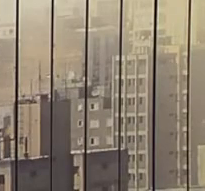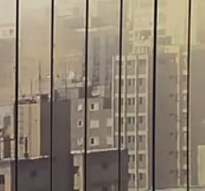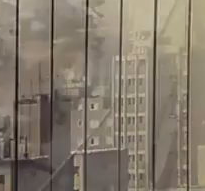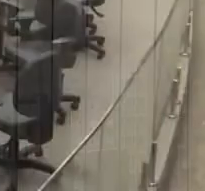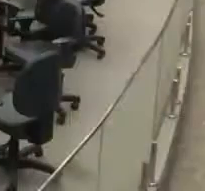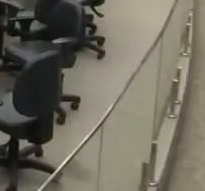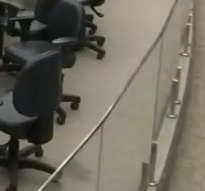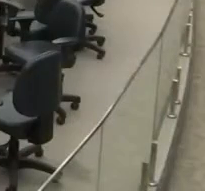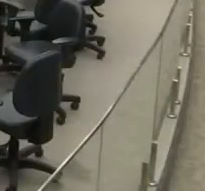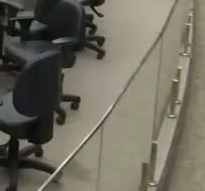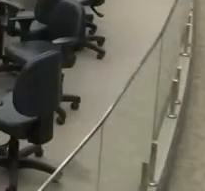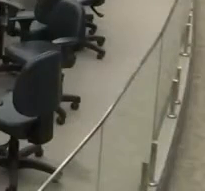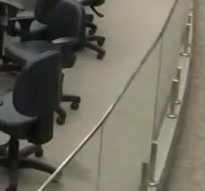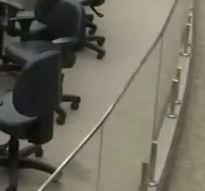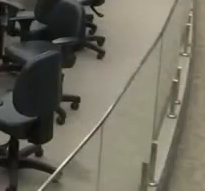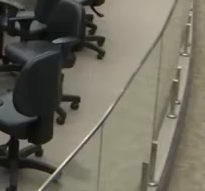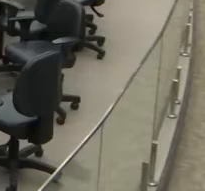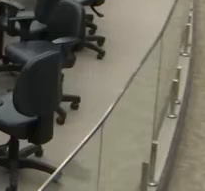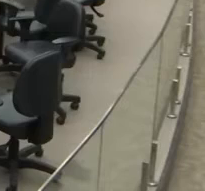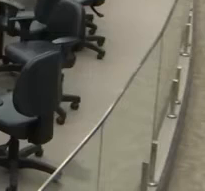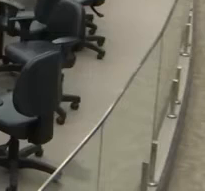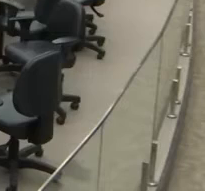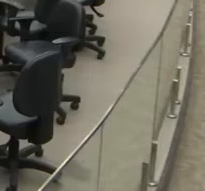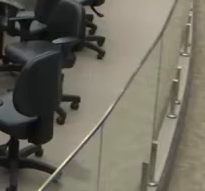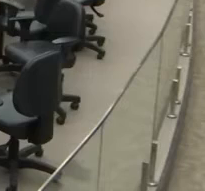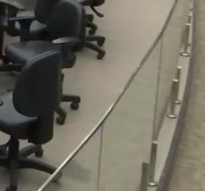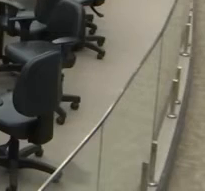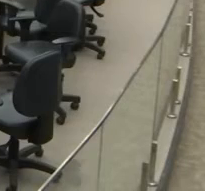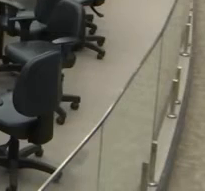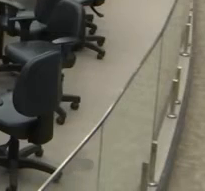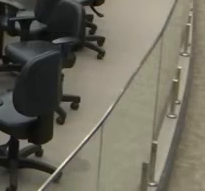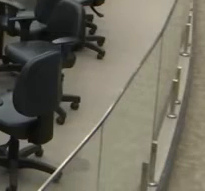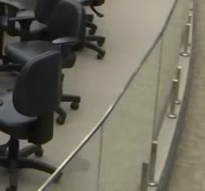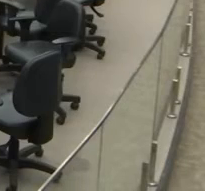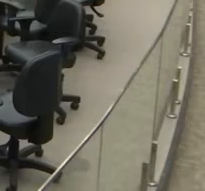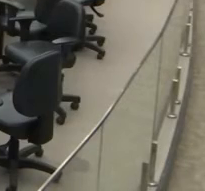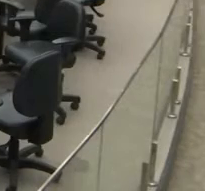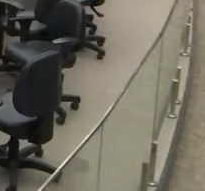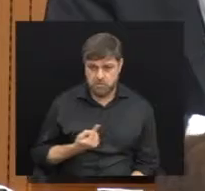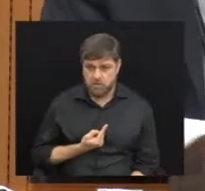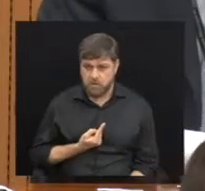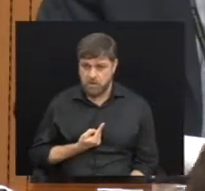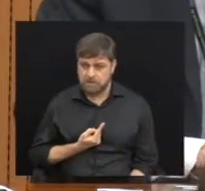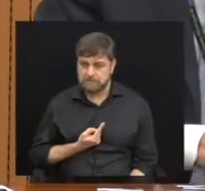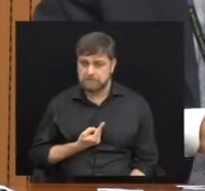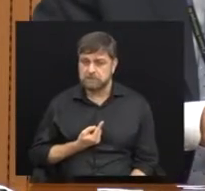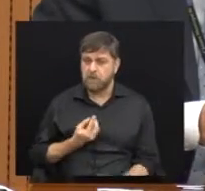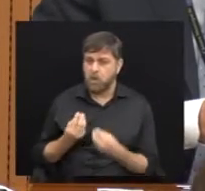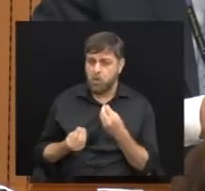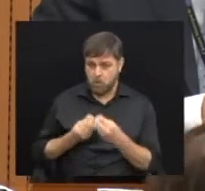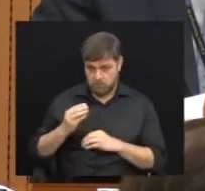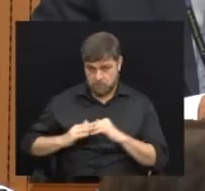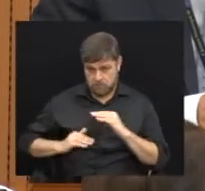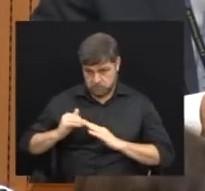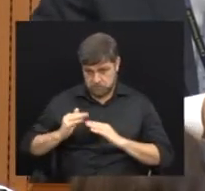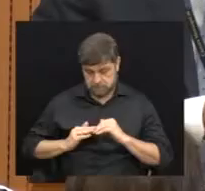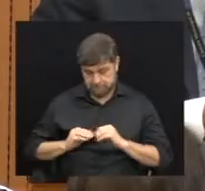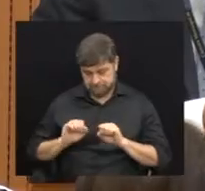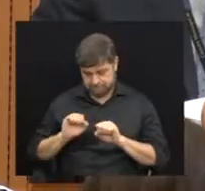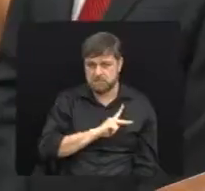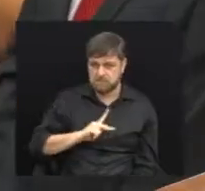Campinas. Os parlamentares aprovaram na reunião ordinária que aconteceu nesta segunda-feira a criação de uma comissão